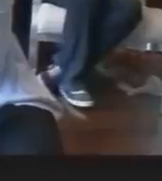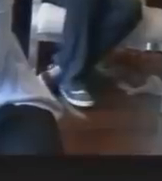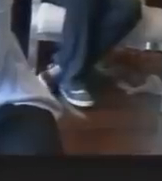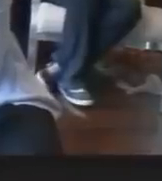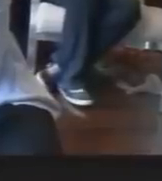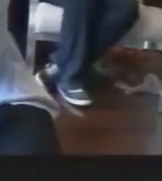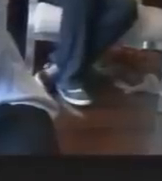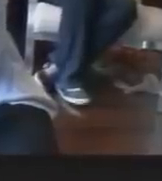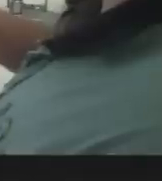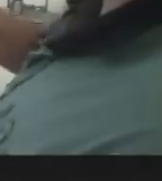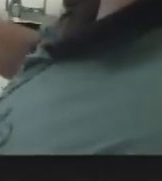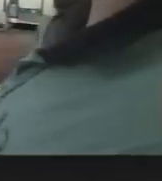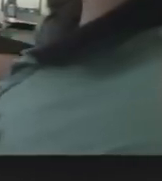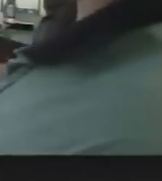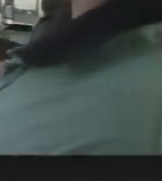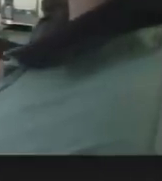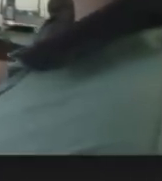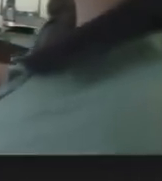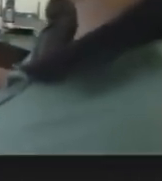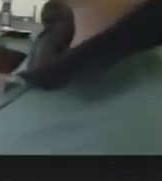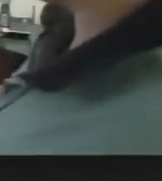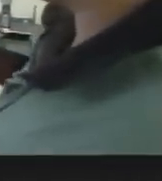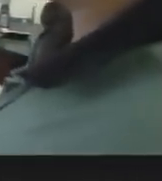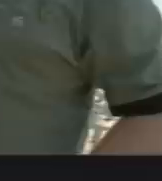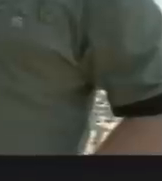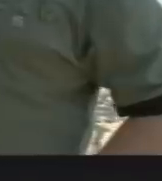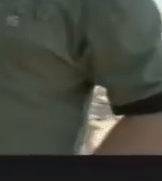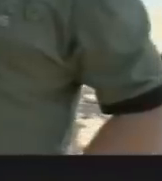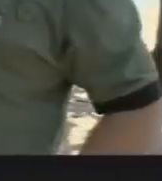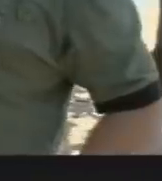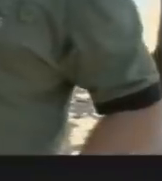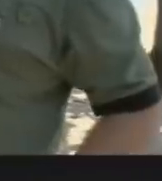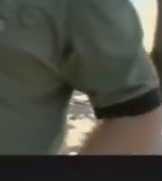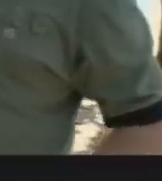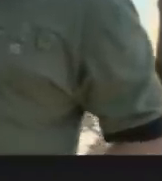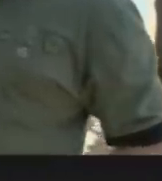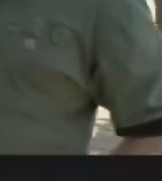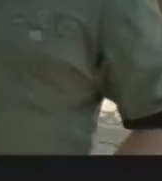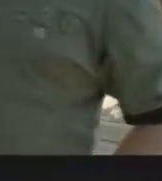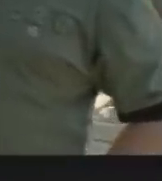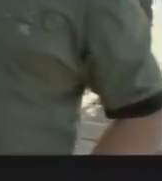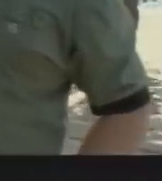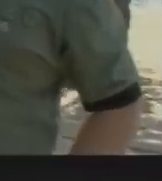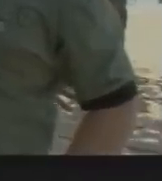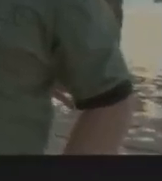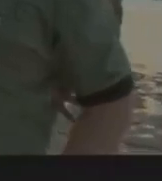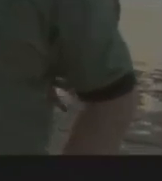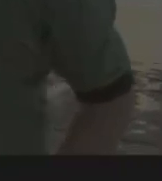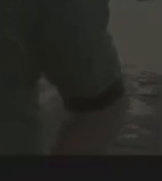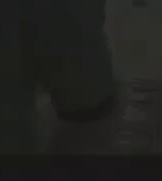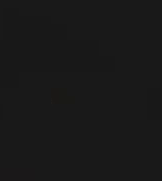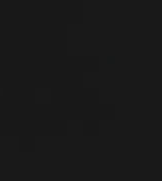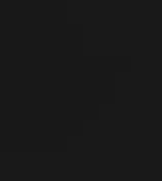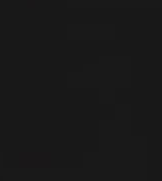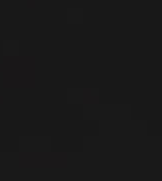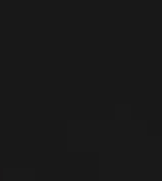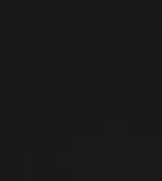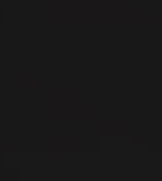como uma medida preventiva, eu tentei me cercar de gente para poder viver aqui.